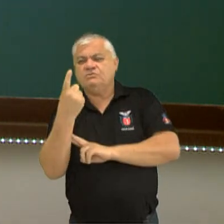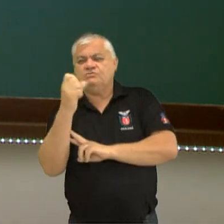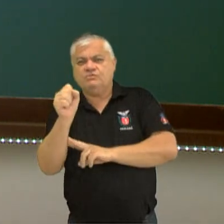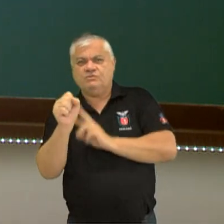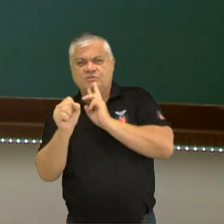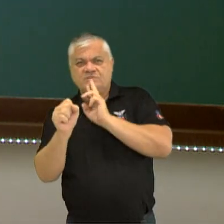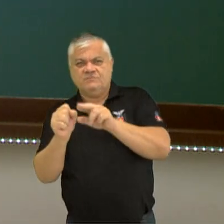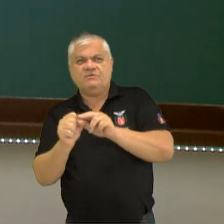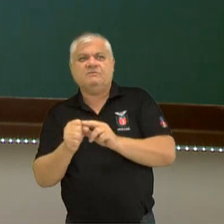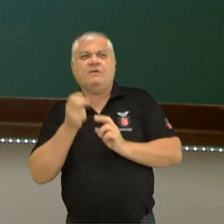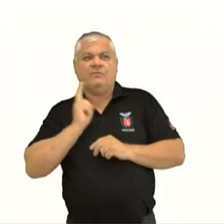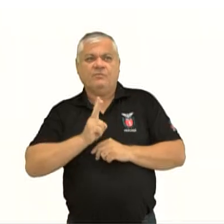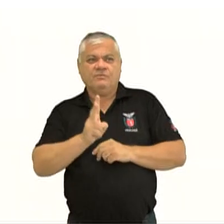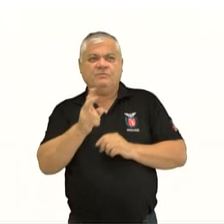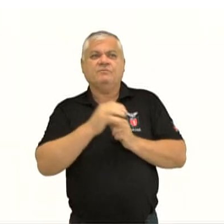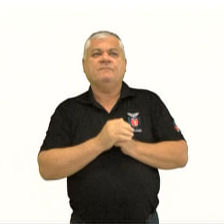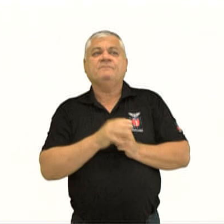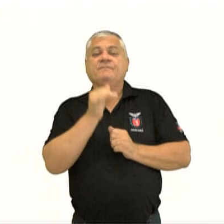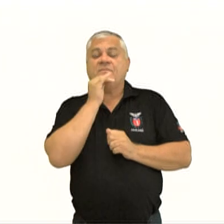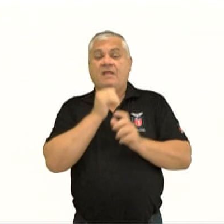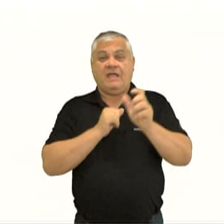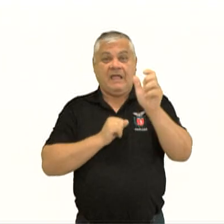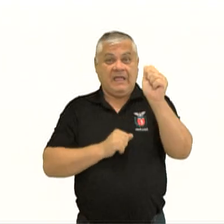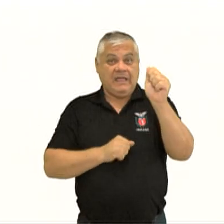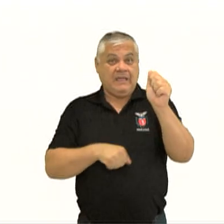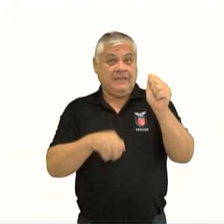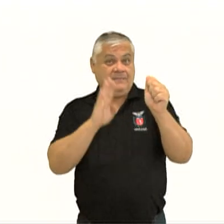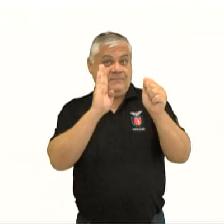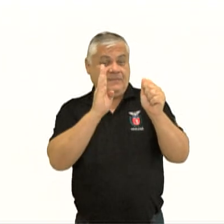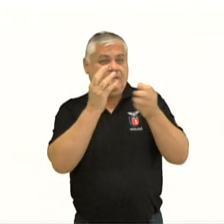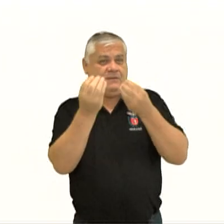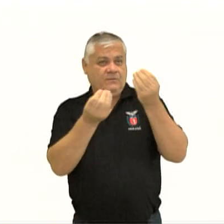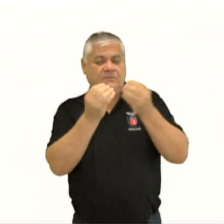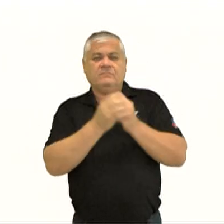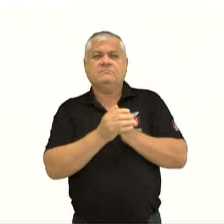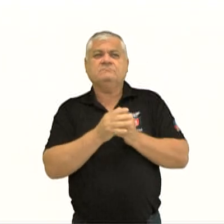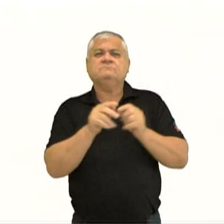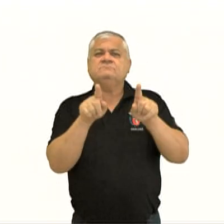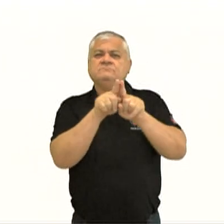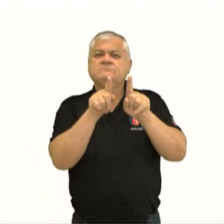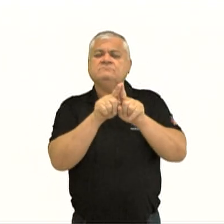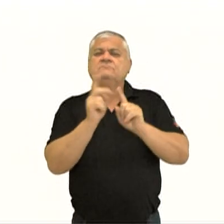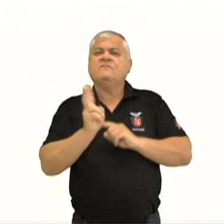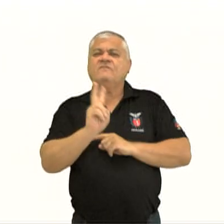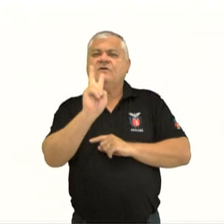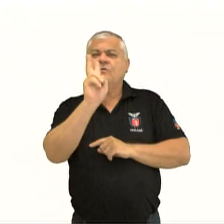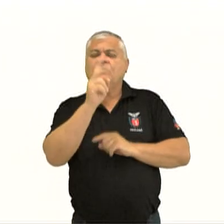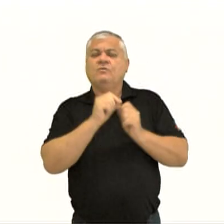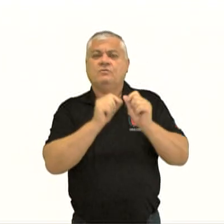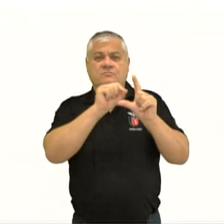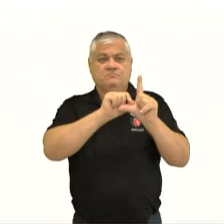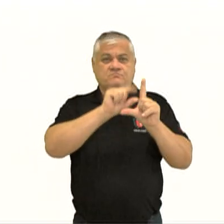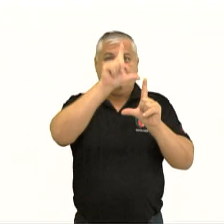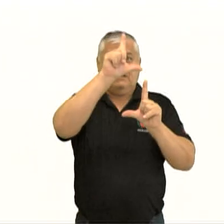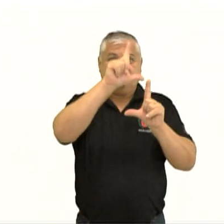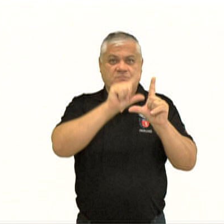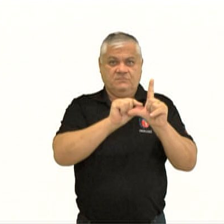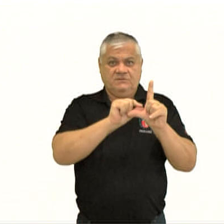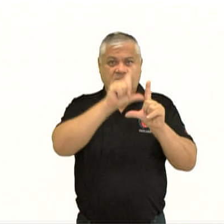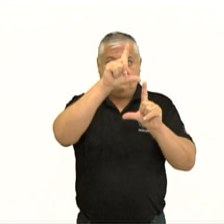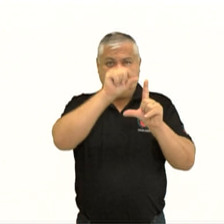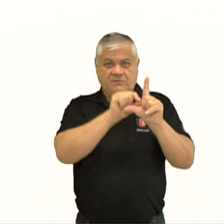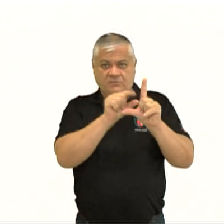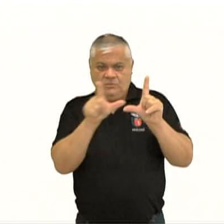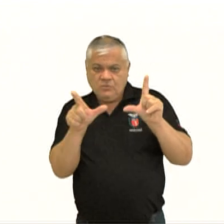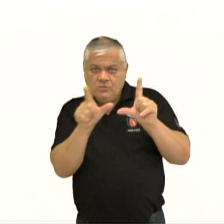Na sequência, vou calcular os valores de a e b. Como? Usando os valores de máximo e mínimo da imagem,